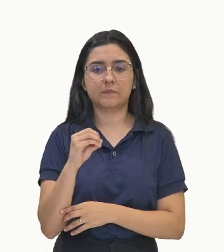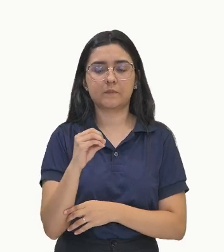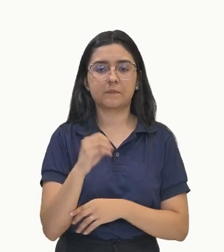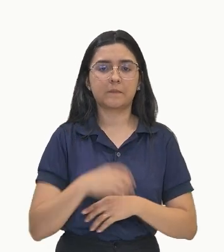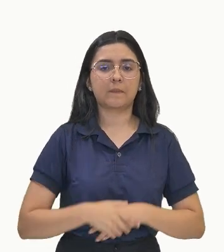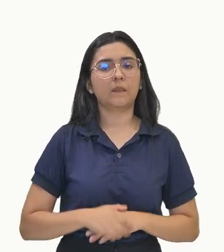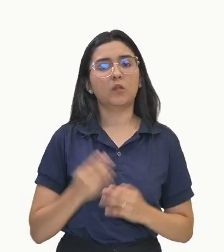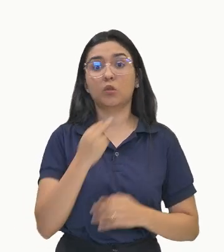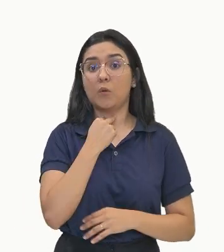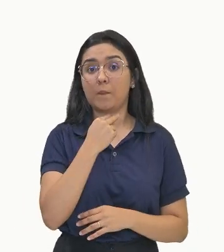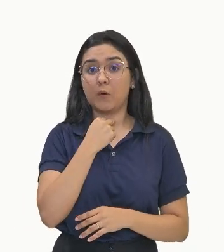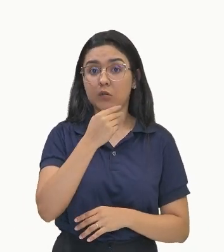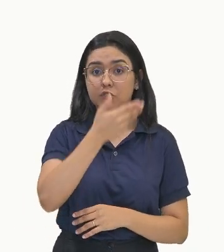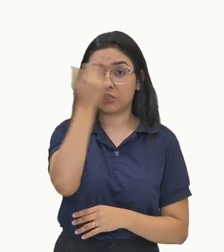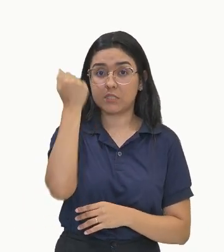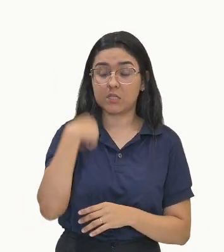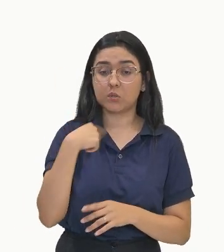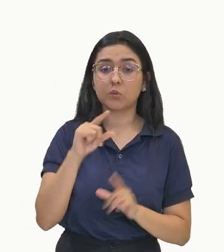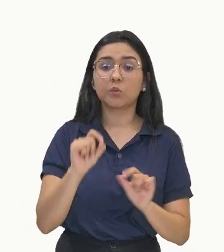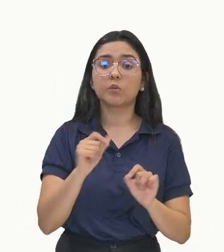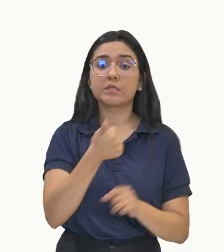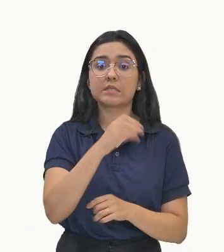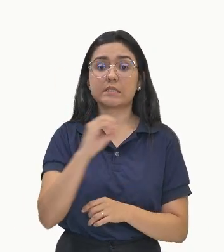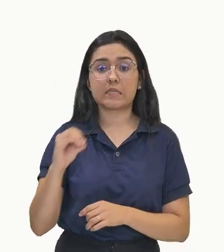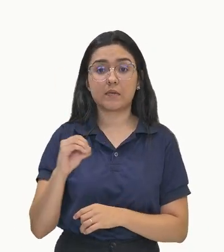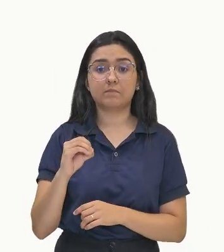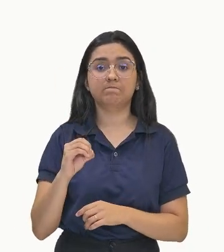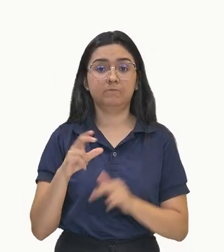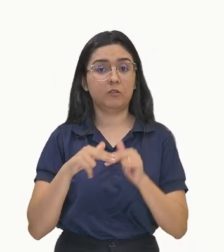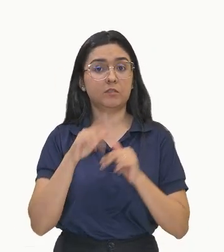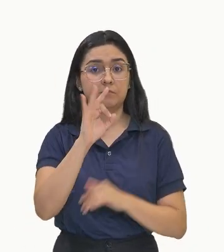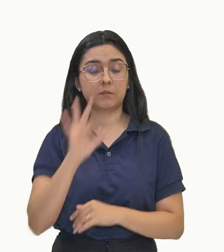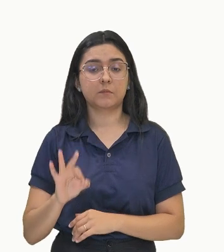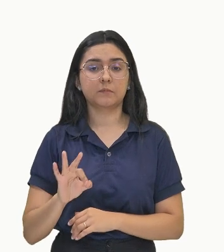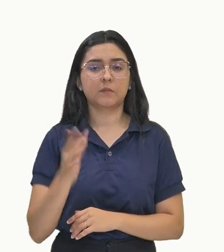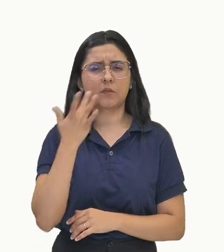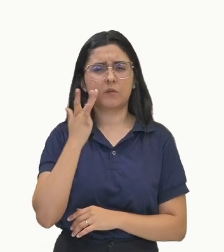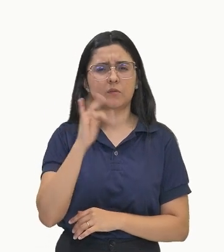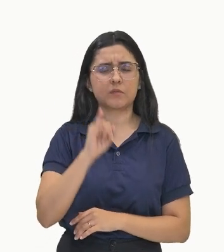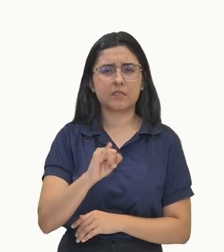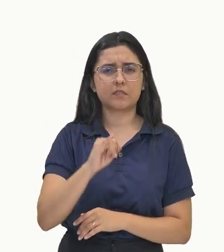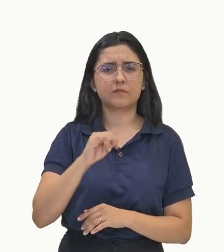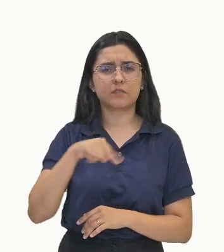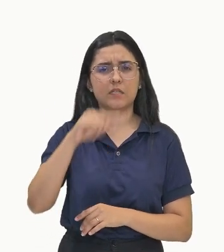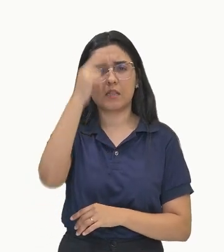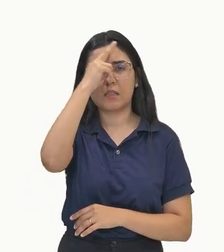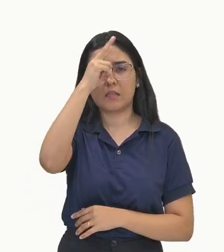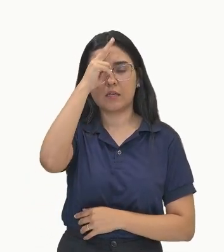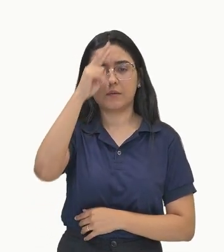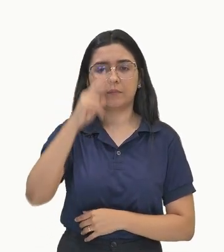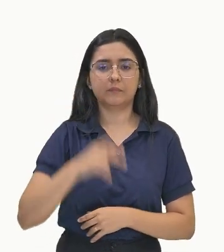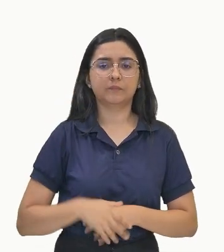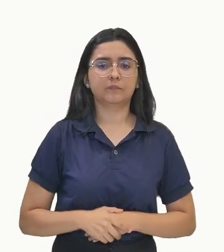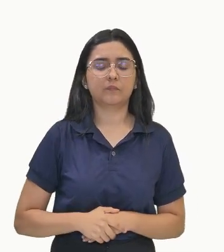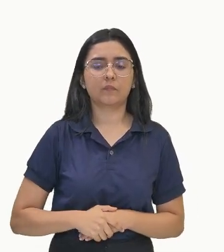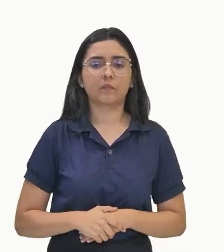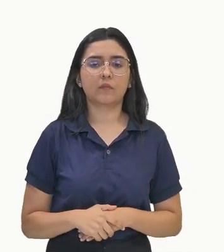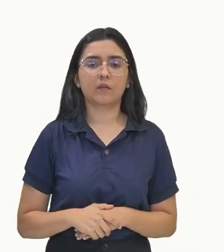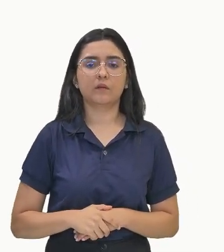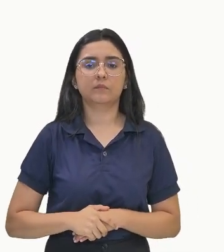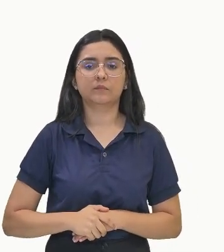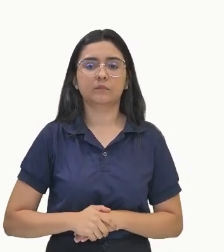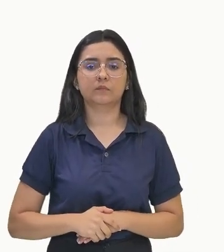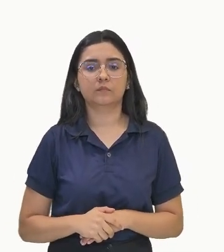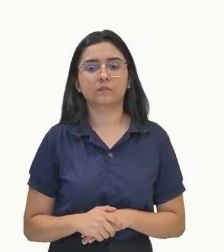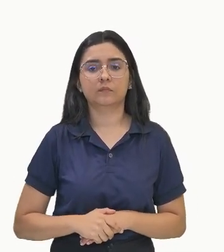pode esquecer do 100, porque a gente está falando de porcentagem. Eu não sei se você lembra ou nunca prestou atenção, mas quando eu